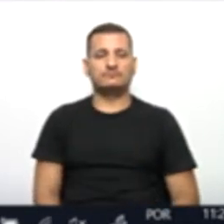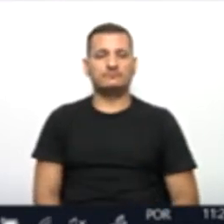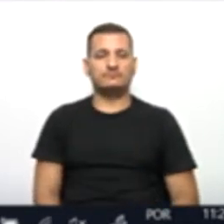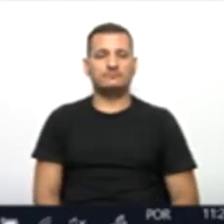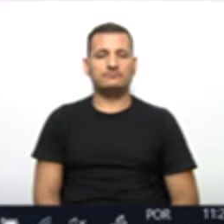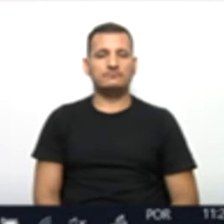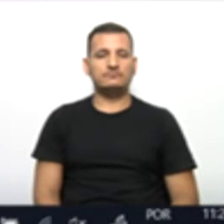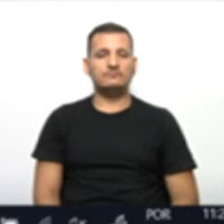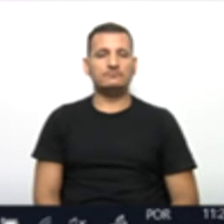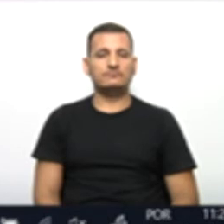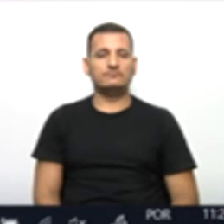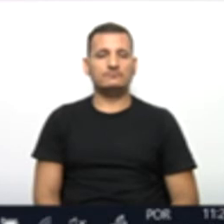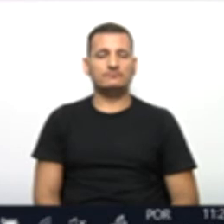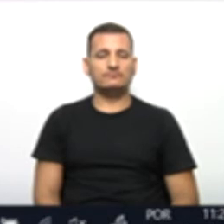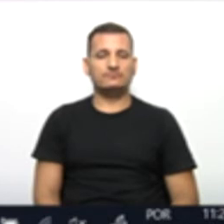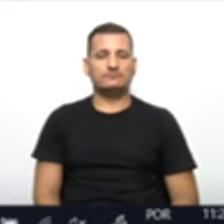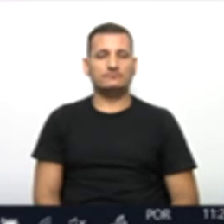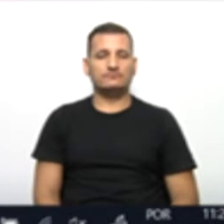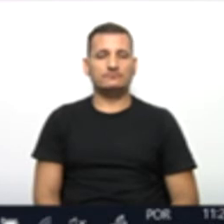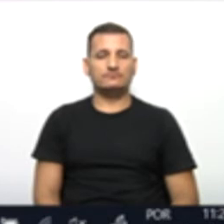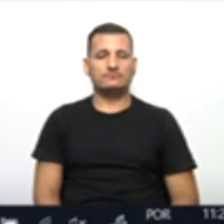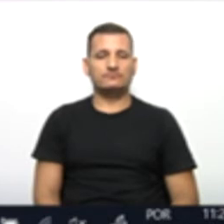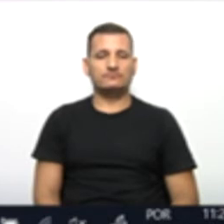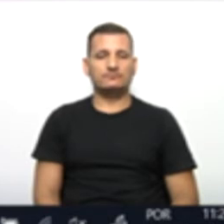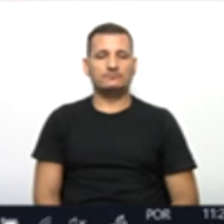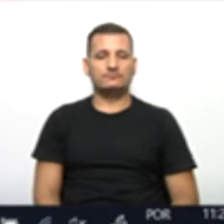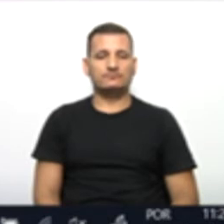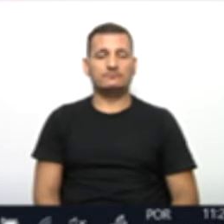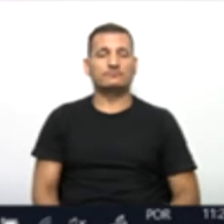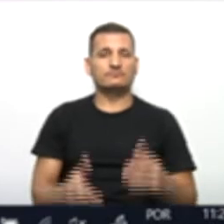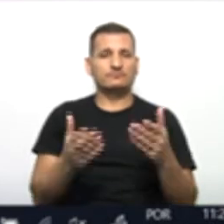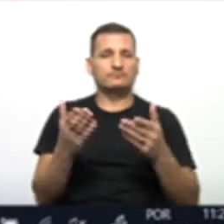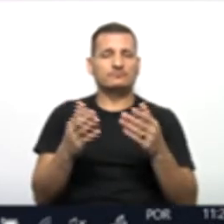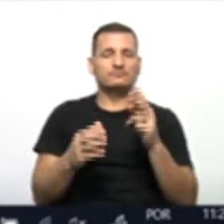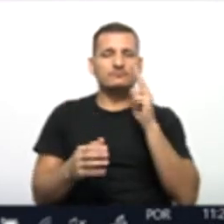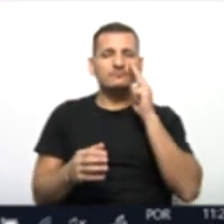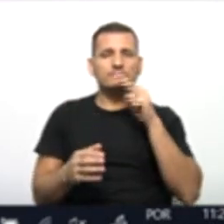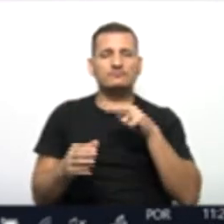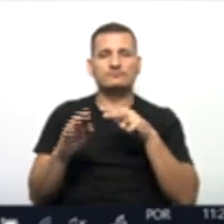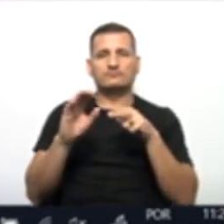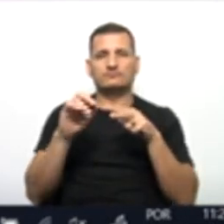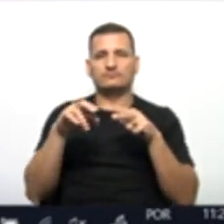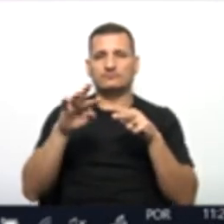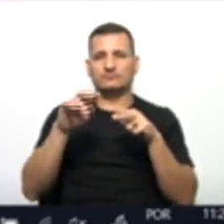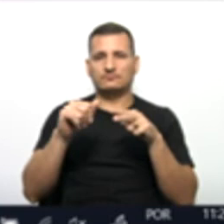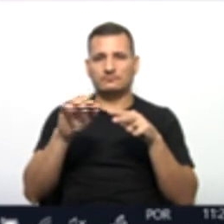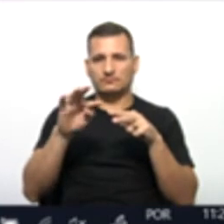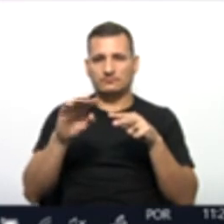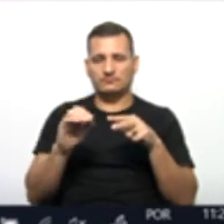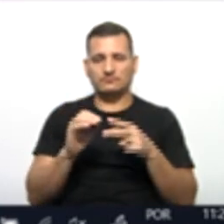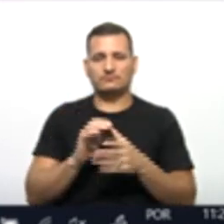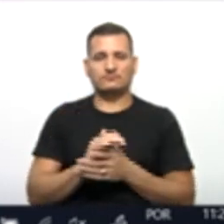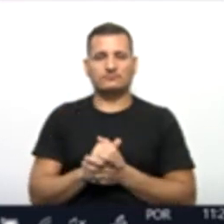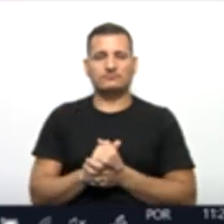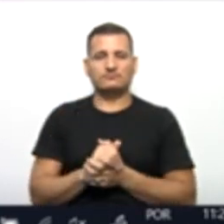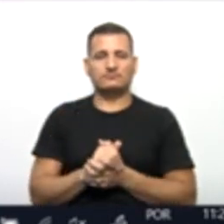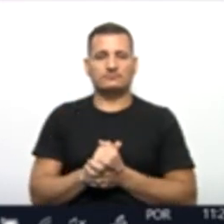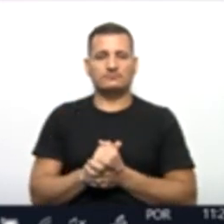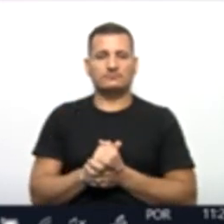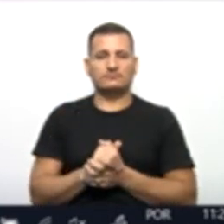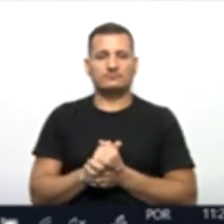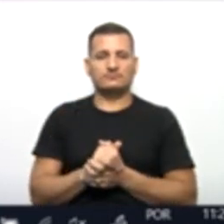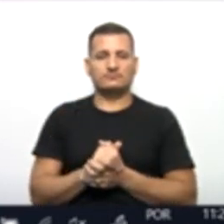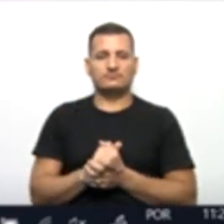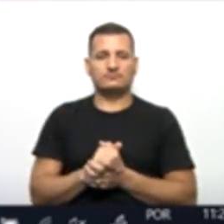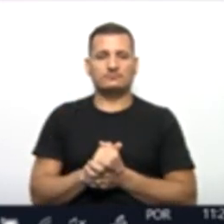aqui para o a nossa função ver contato essa função é que vai chamar